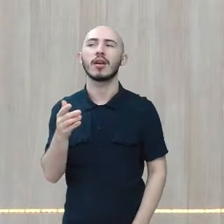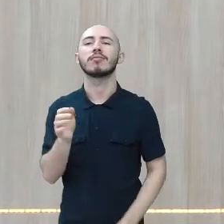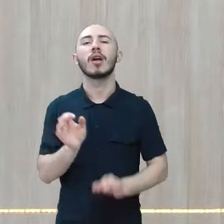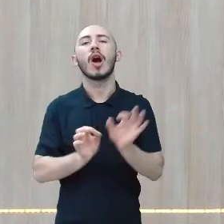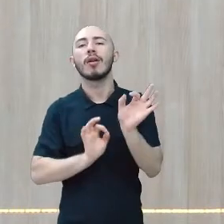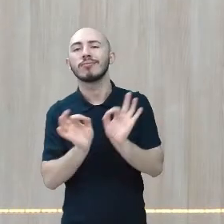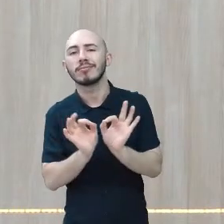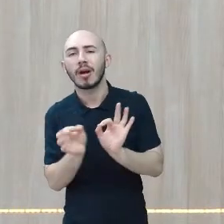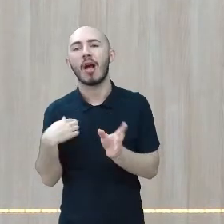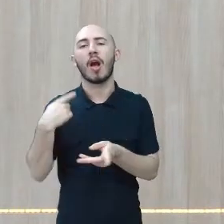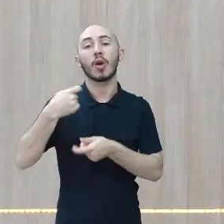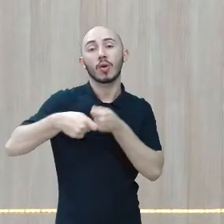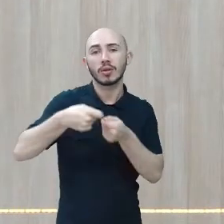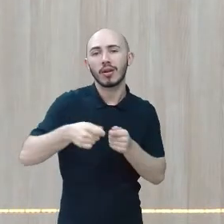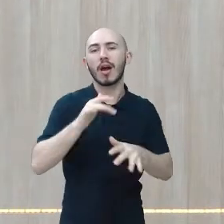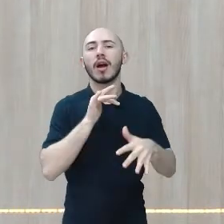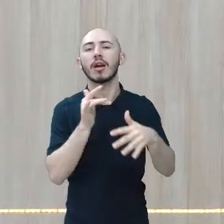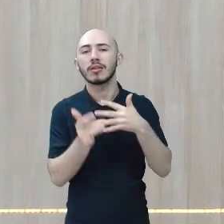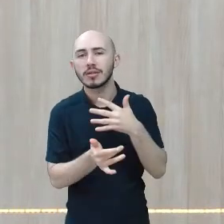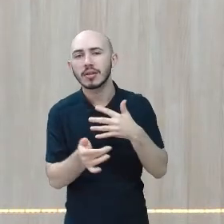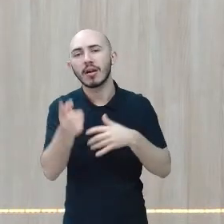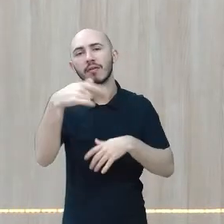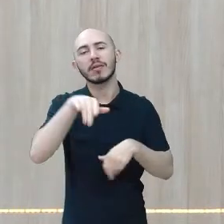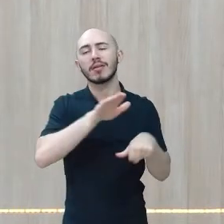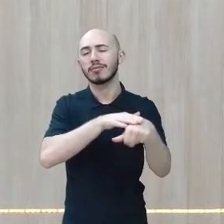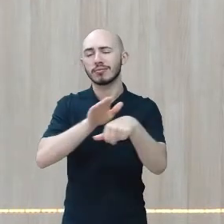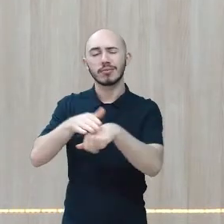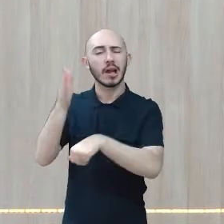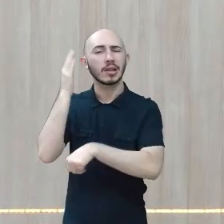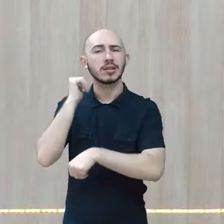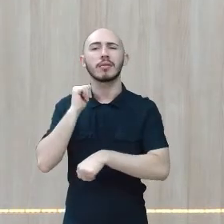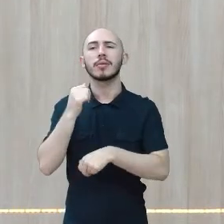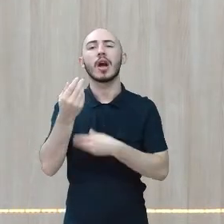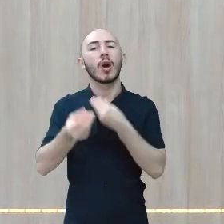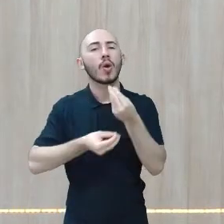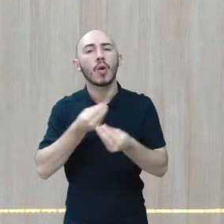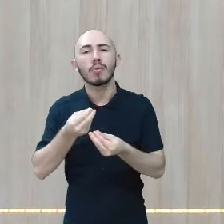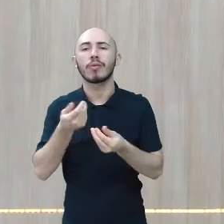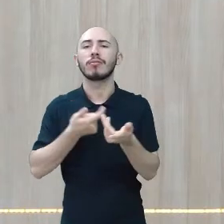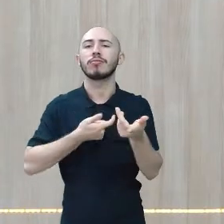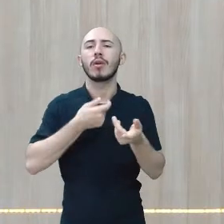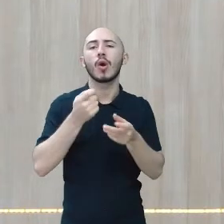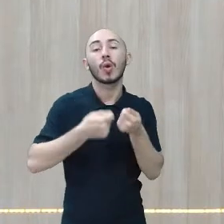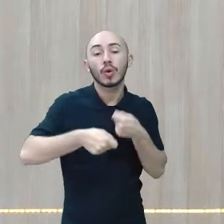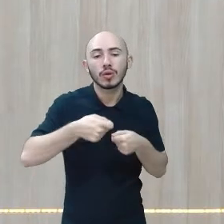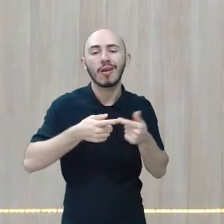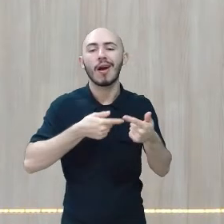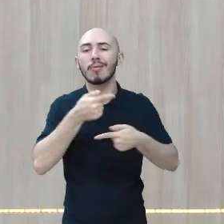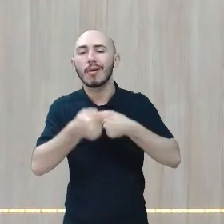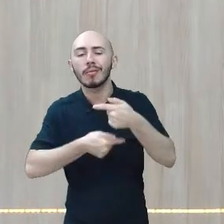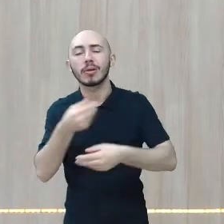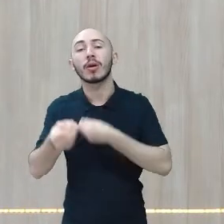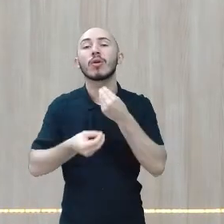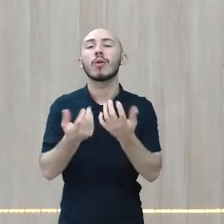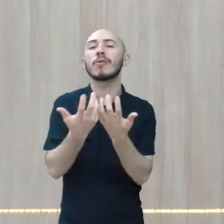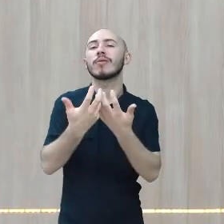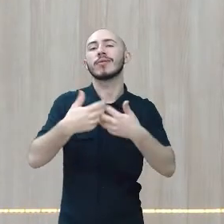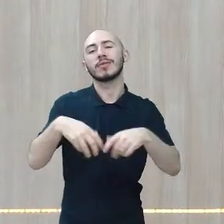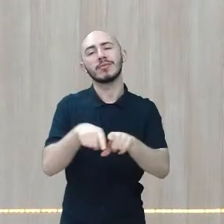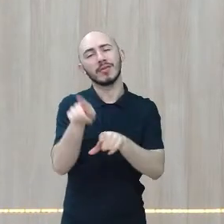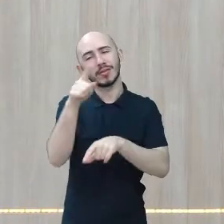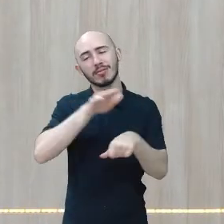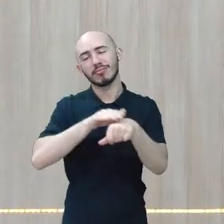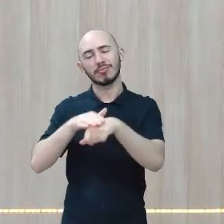redes sociais, vocês já sabem operar, não é? Qualquer celular, e aí conseguem obter